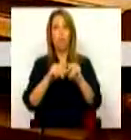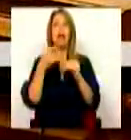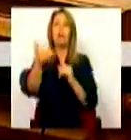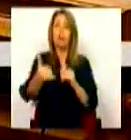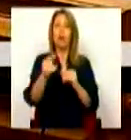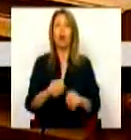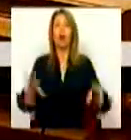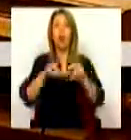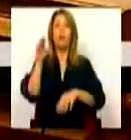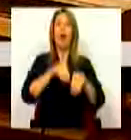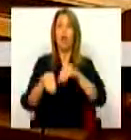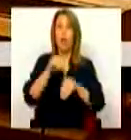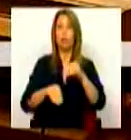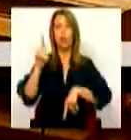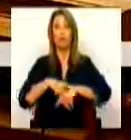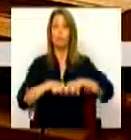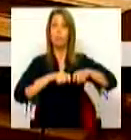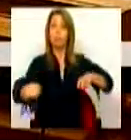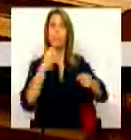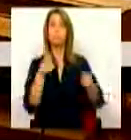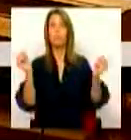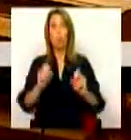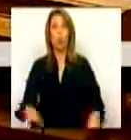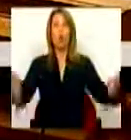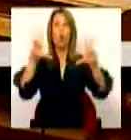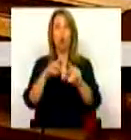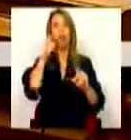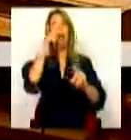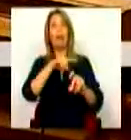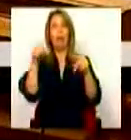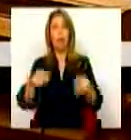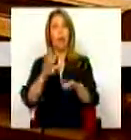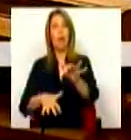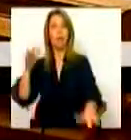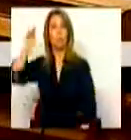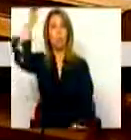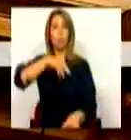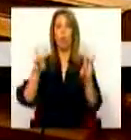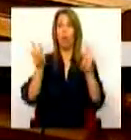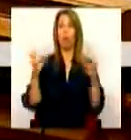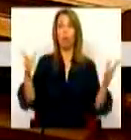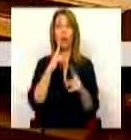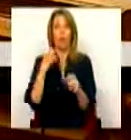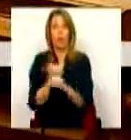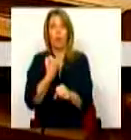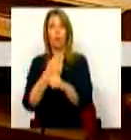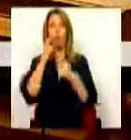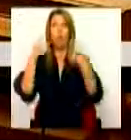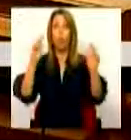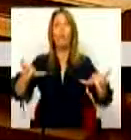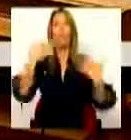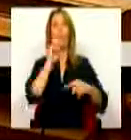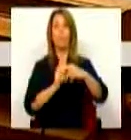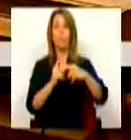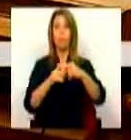as eleições e com o mandato renovado, que os titulares desta Assembleia da República e de outros cargos públicos possam efetivamente beneficiar do trabalho, volto a dizê-lo,